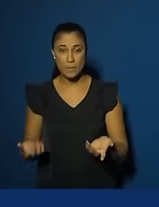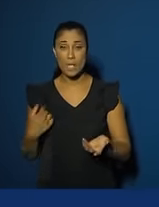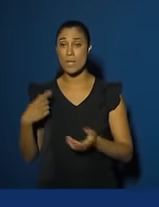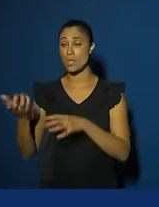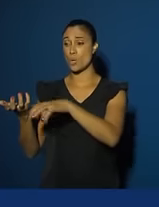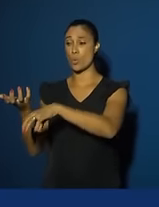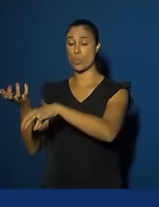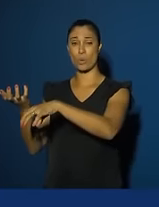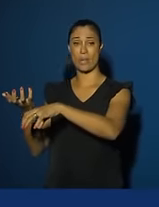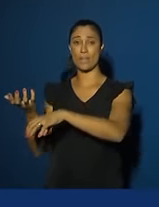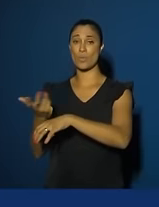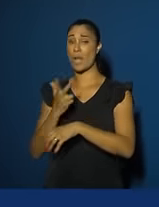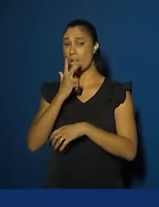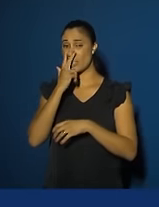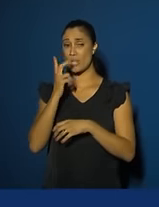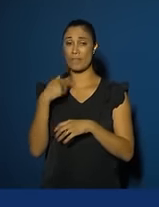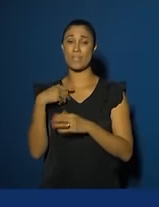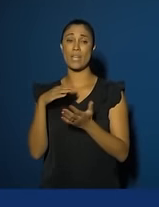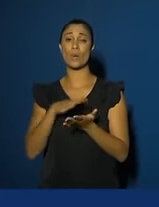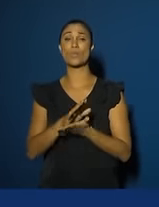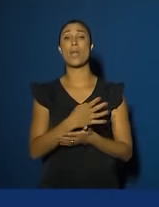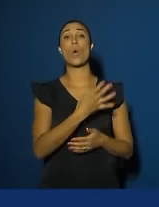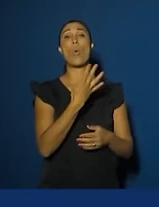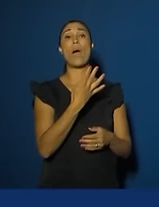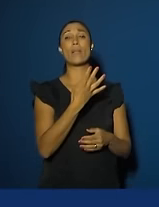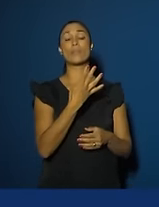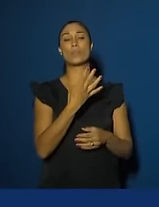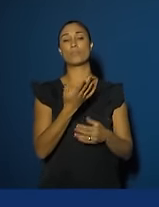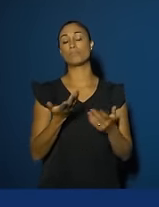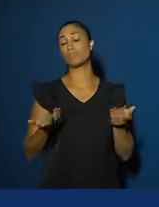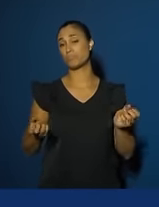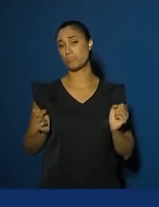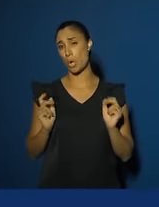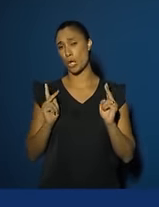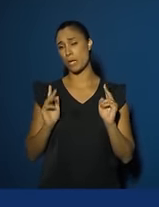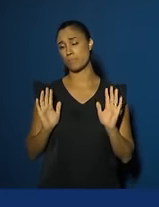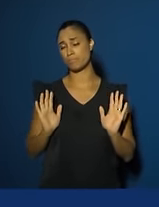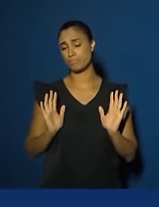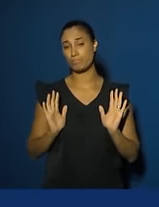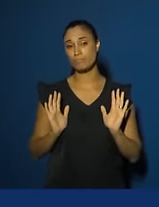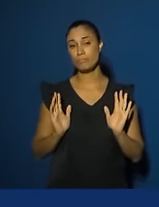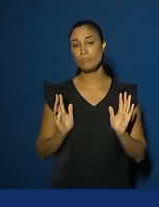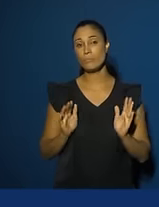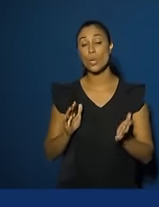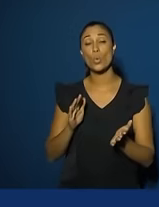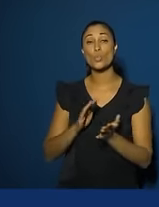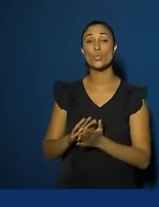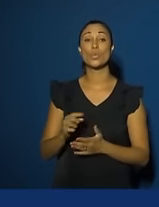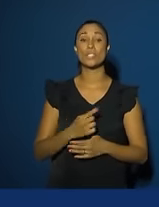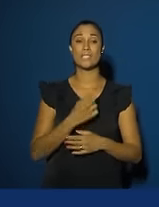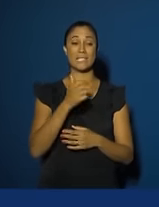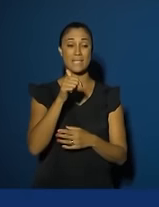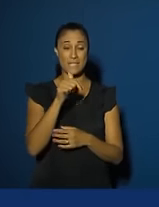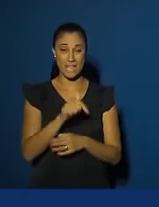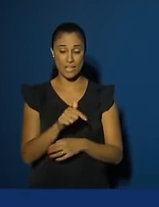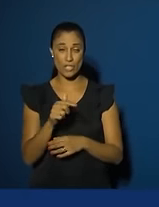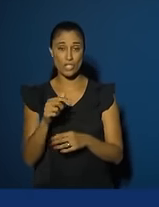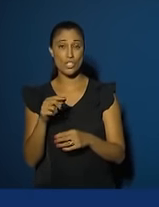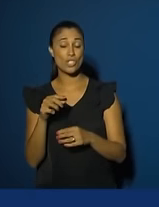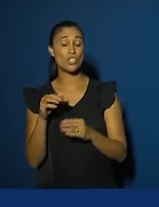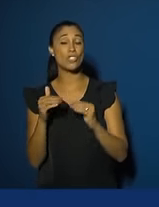o congresso estava convencido de que custaria custaria quatro bom custou 17 segundo o informe do